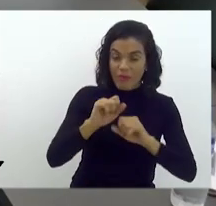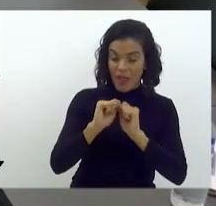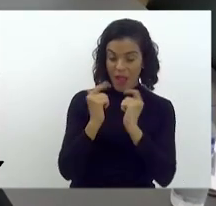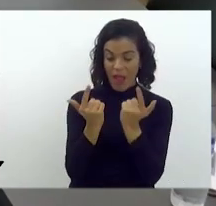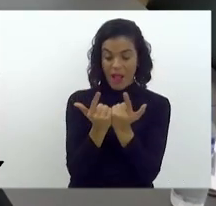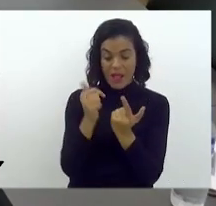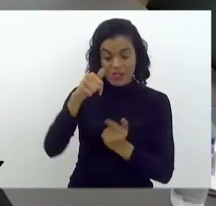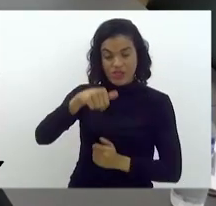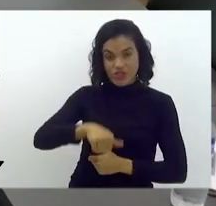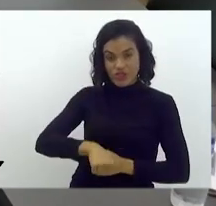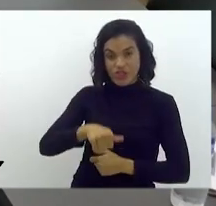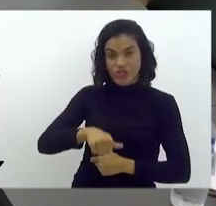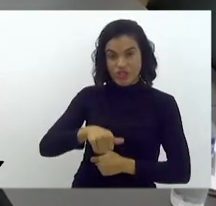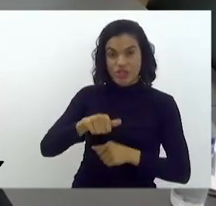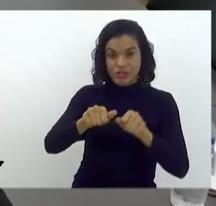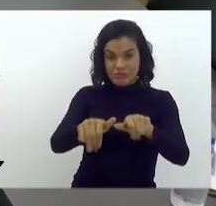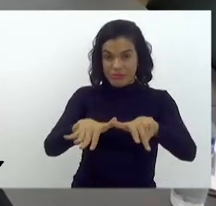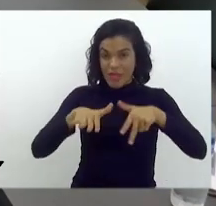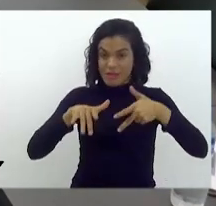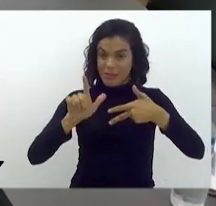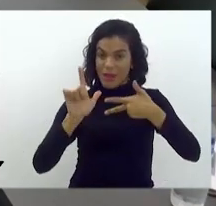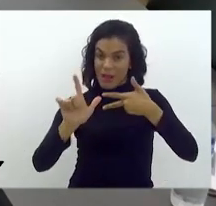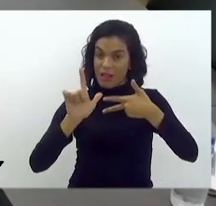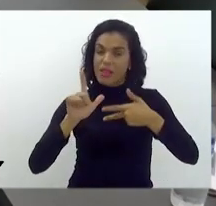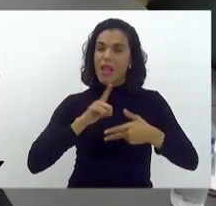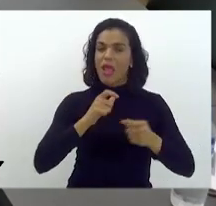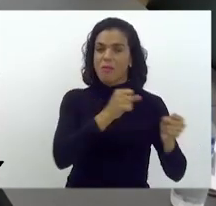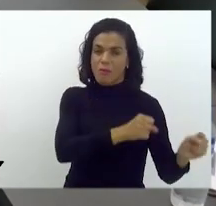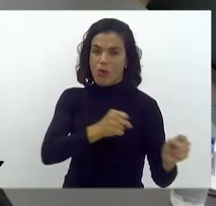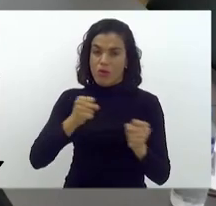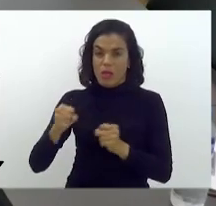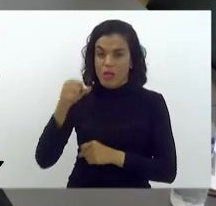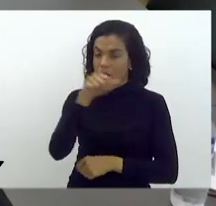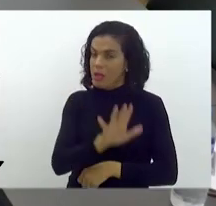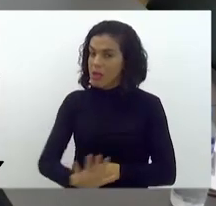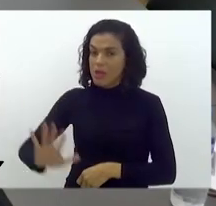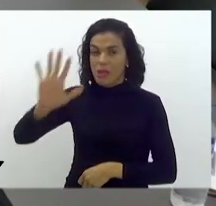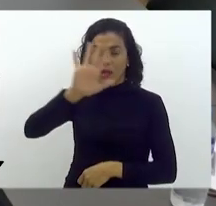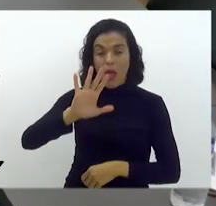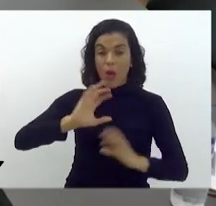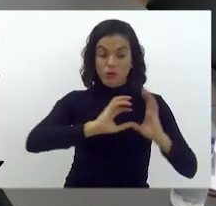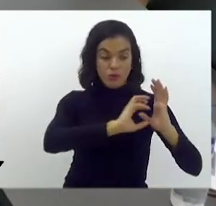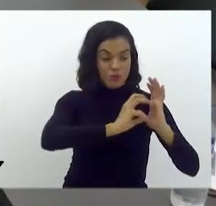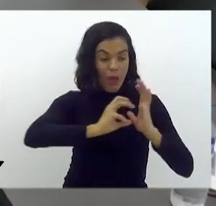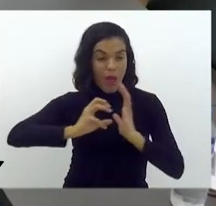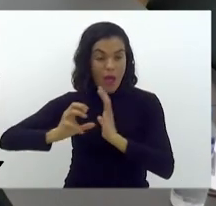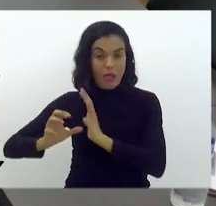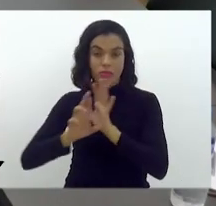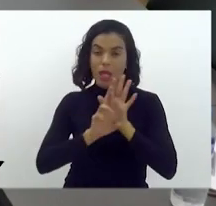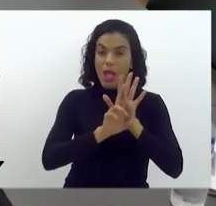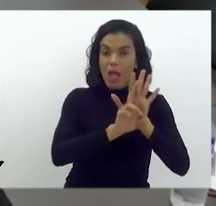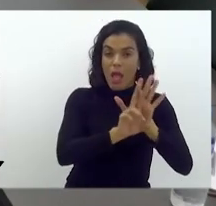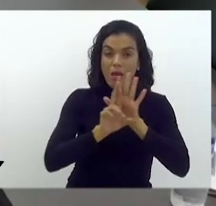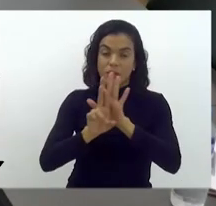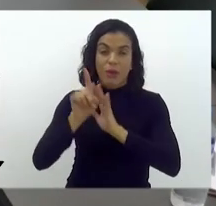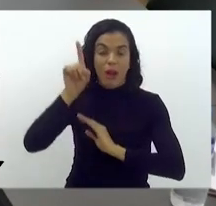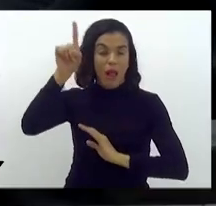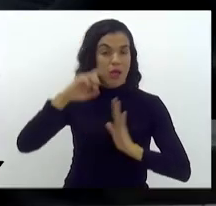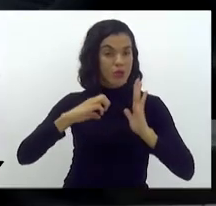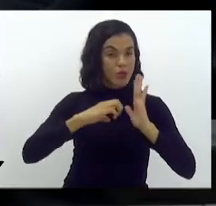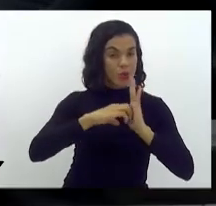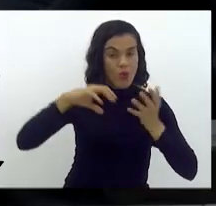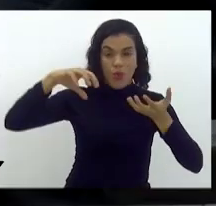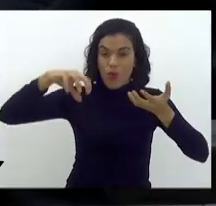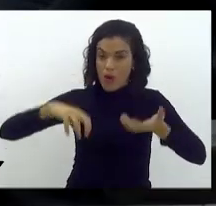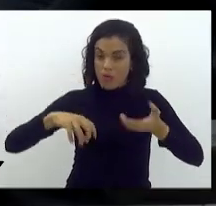é uma assembleia que tem muita força nacional os partidos representados Aqui tem uma representação no Congresso Nacional com